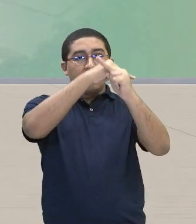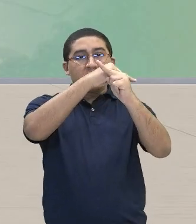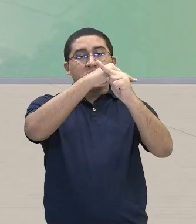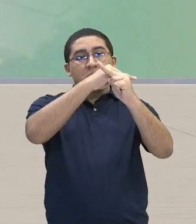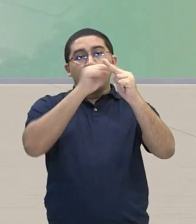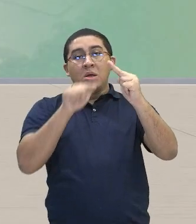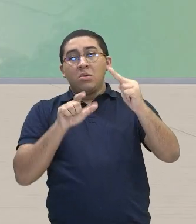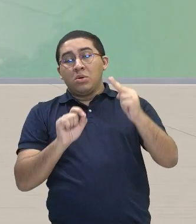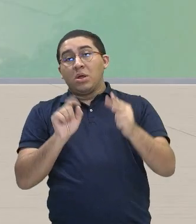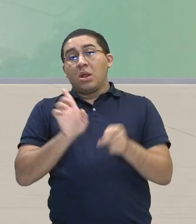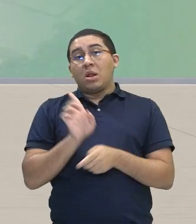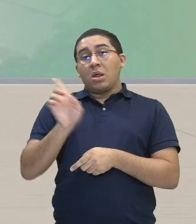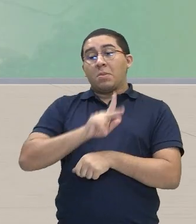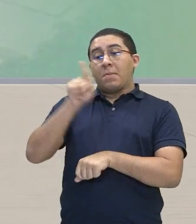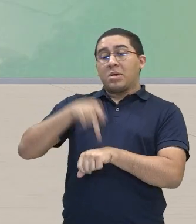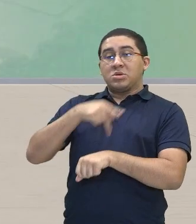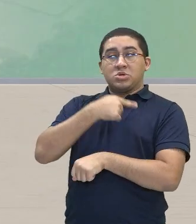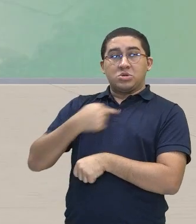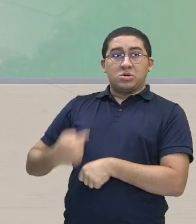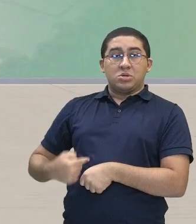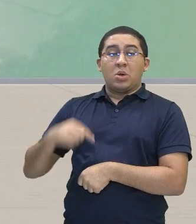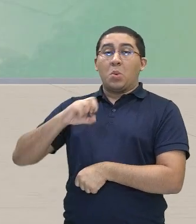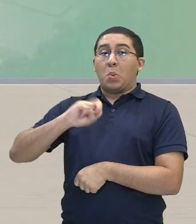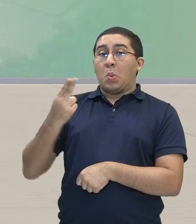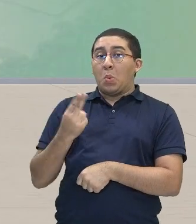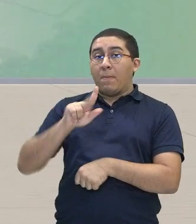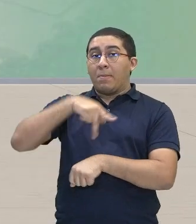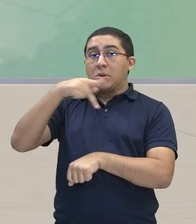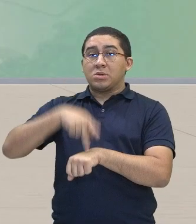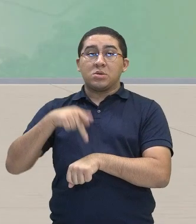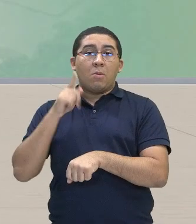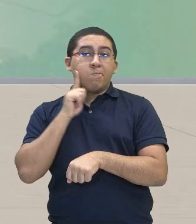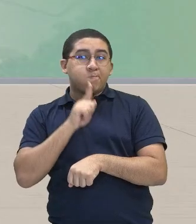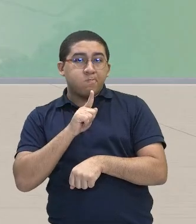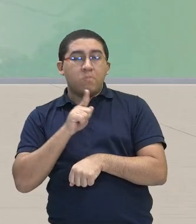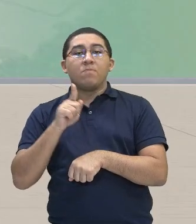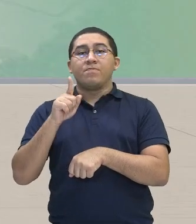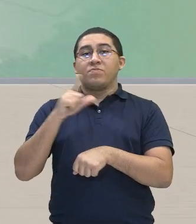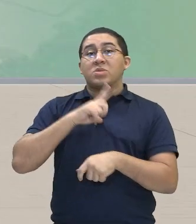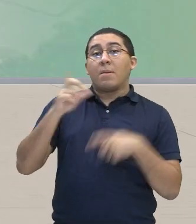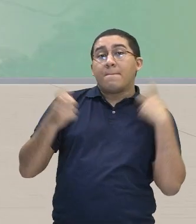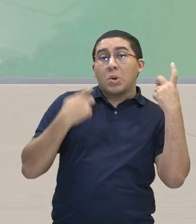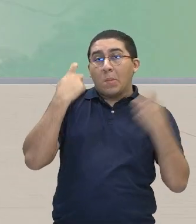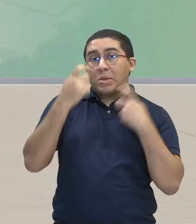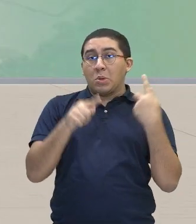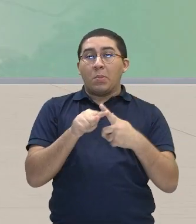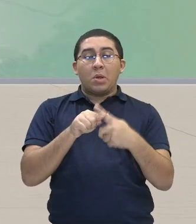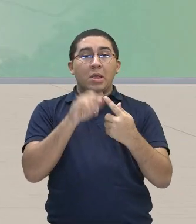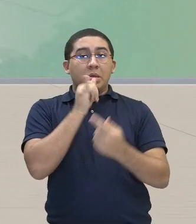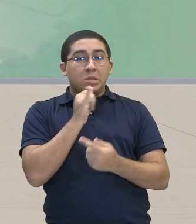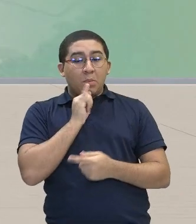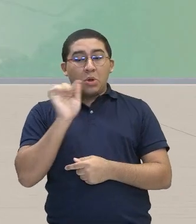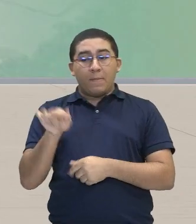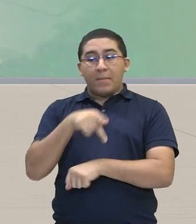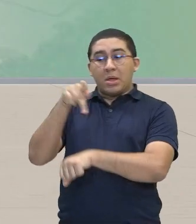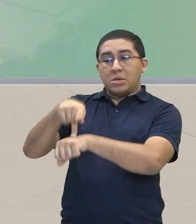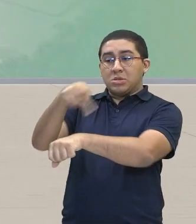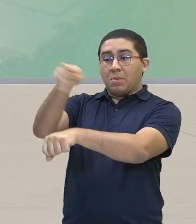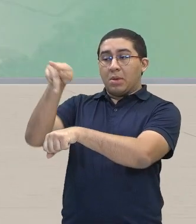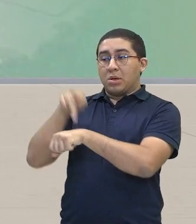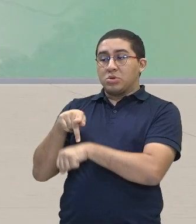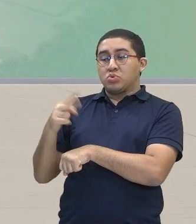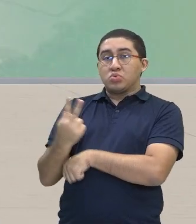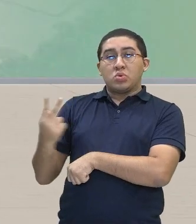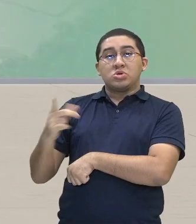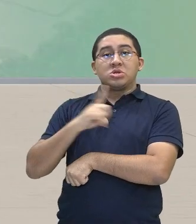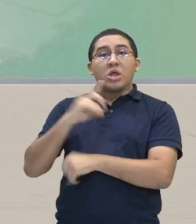ser chinês ou estadunidense. Então, tinha essa preocupação. Se esses países têm todas essas informações, então pode